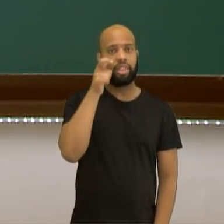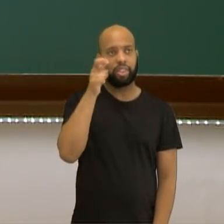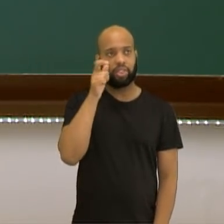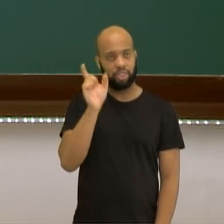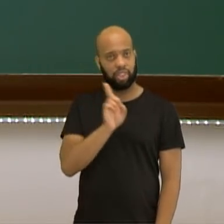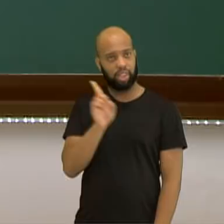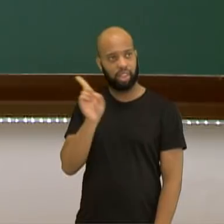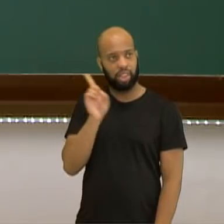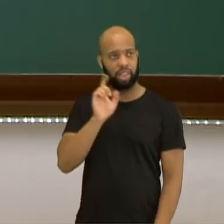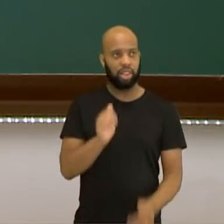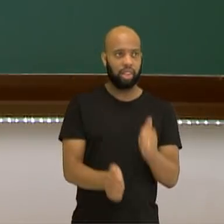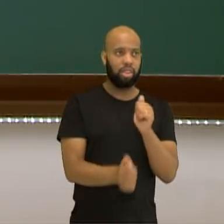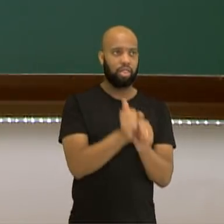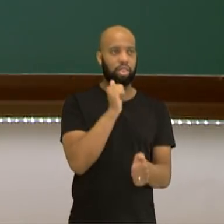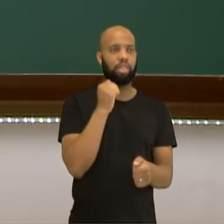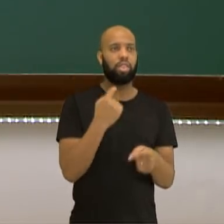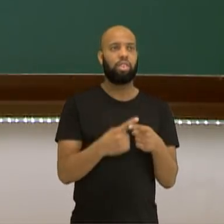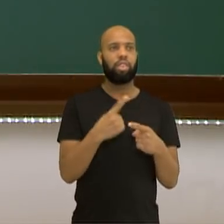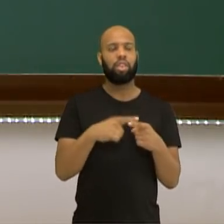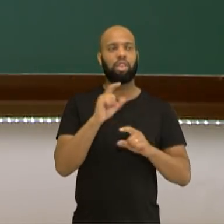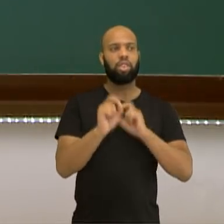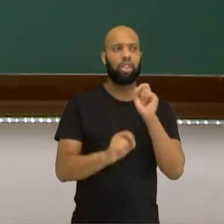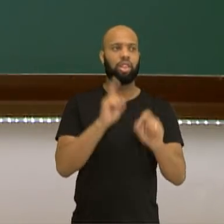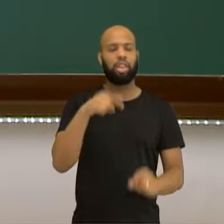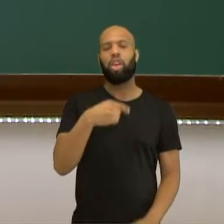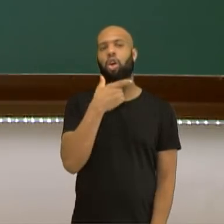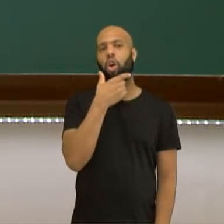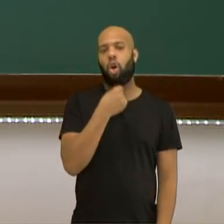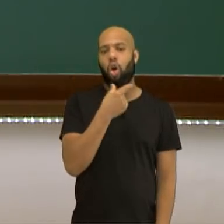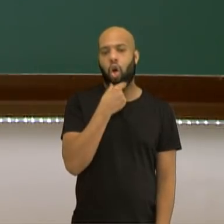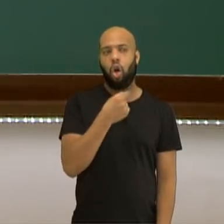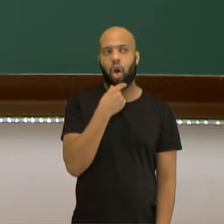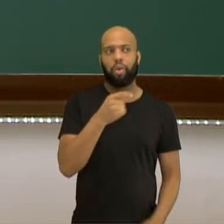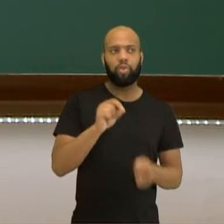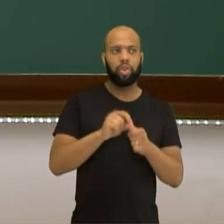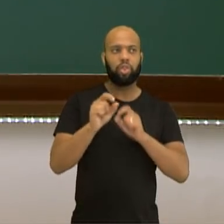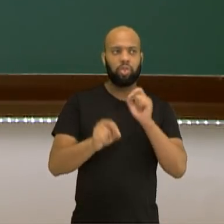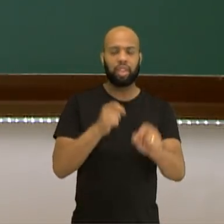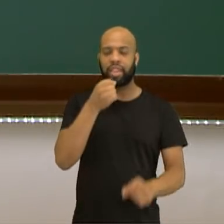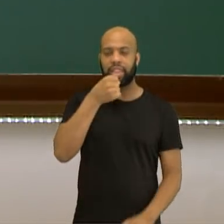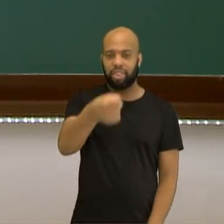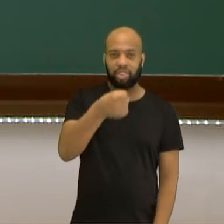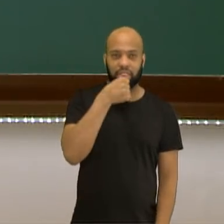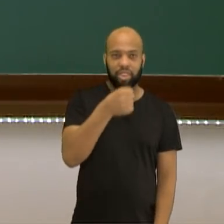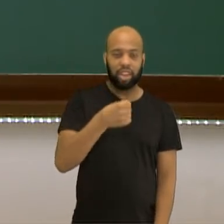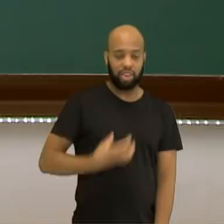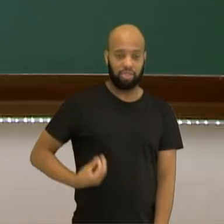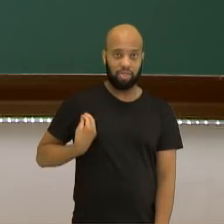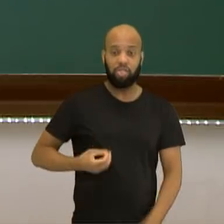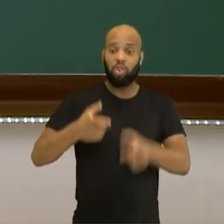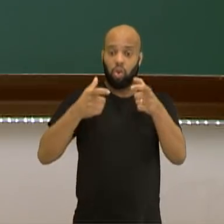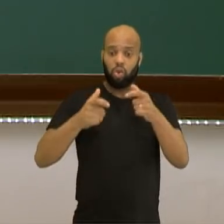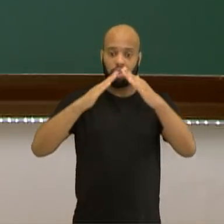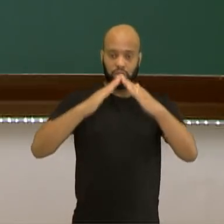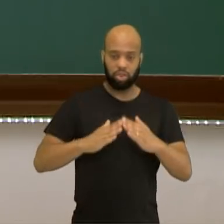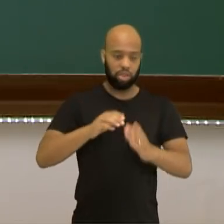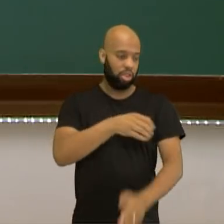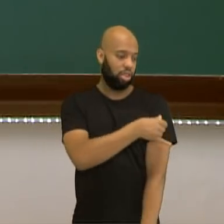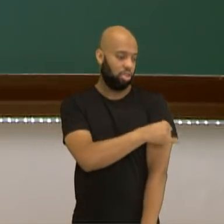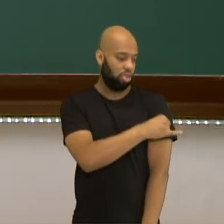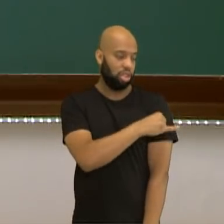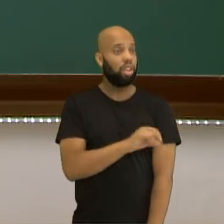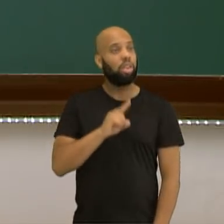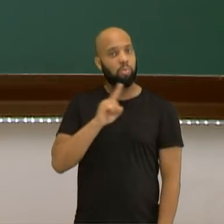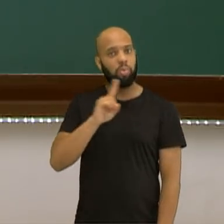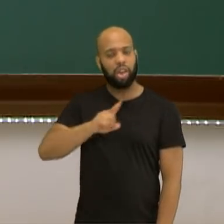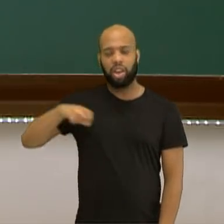esse esporte porque é um senhor que foi entrevistado, que mora no Rio de Janeiro também, que para ele o frescobol